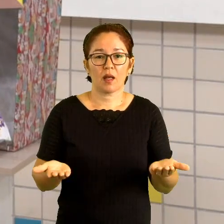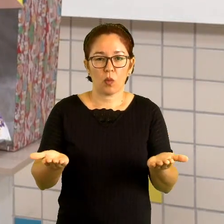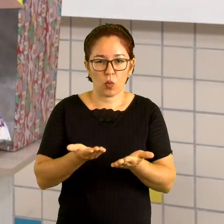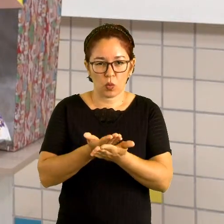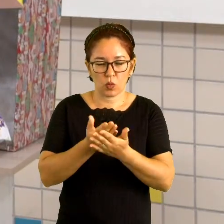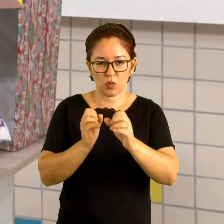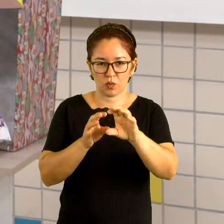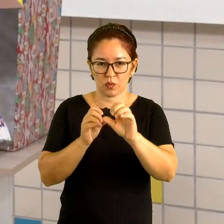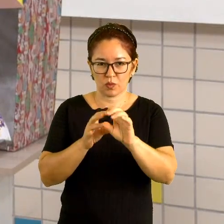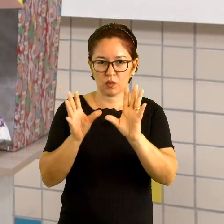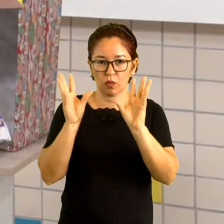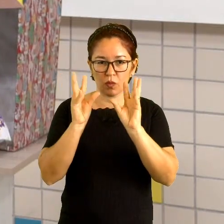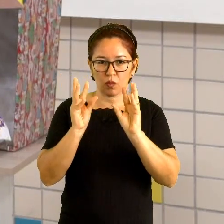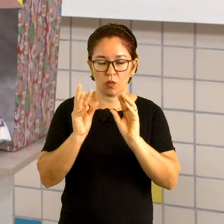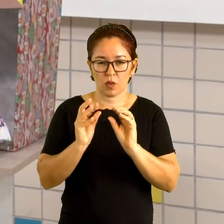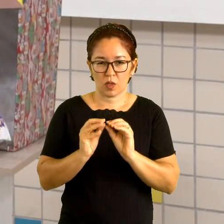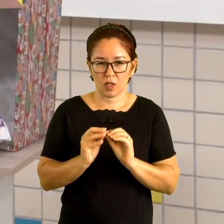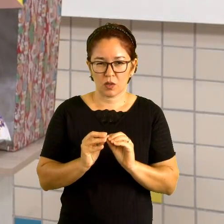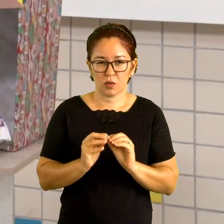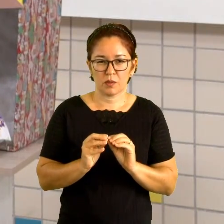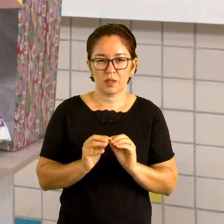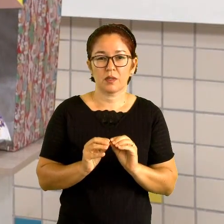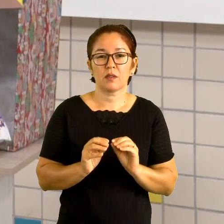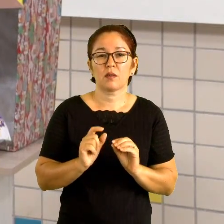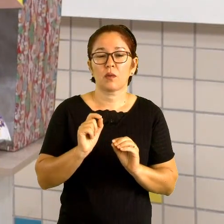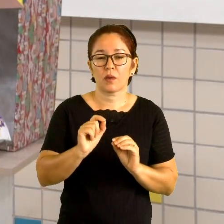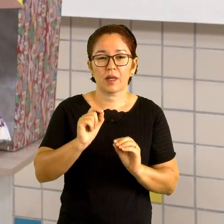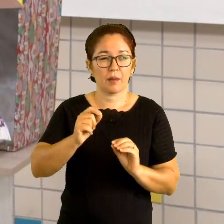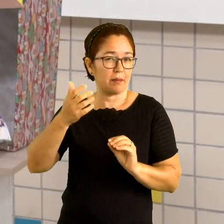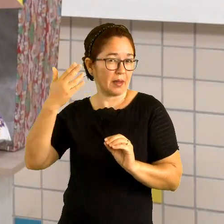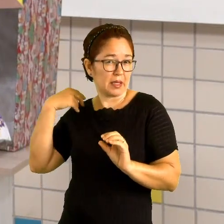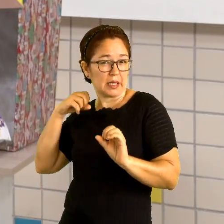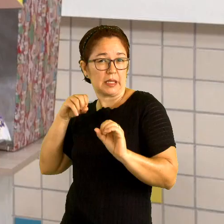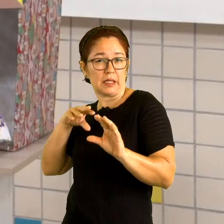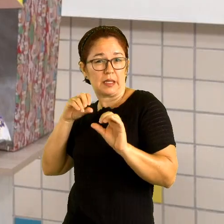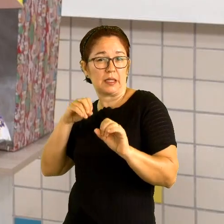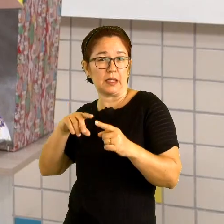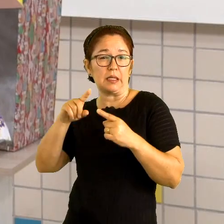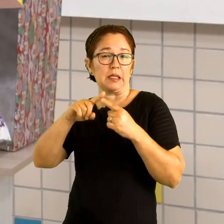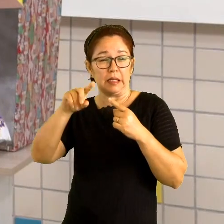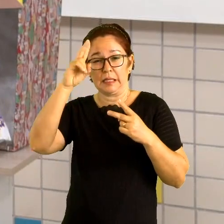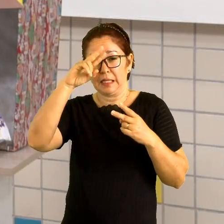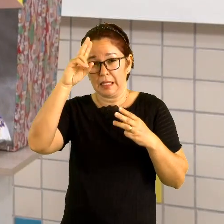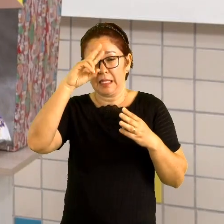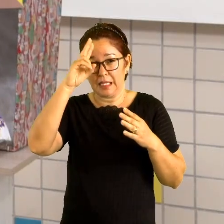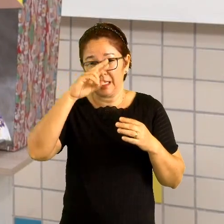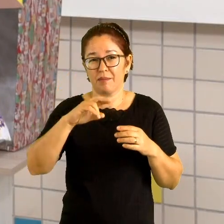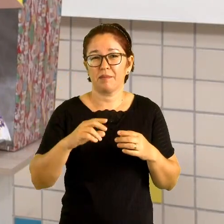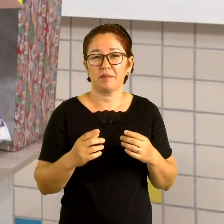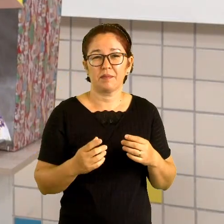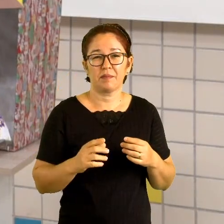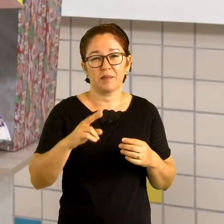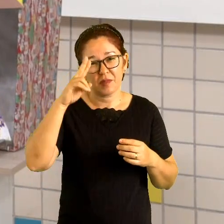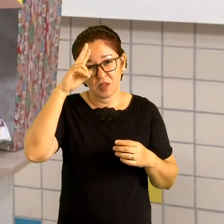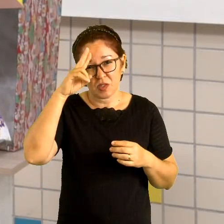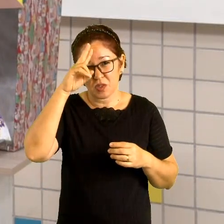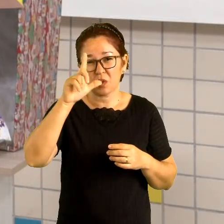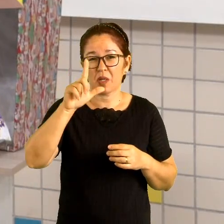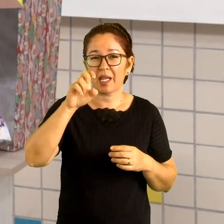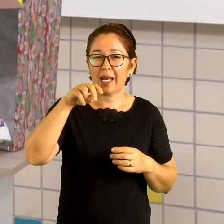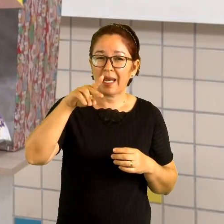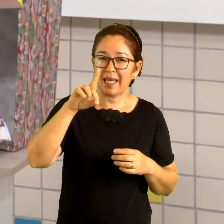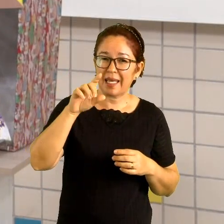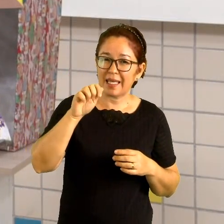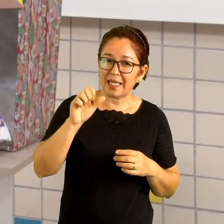Fizemos um apanhado geral desse bloco. Vimos que nós trabalhamos com conto cumulativo, com lendas, folclore, processo de escrita, lemos